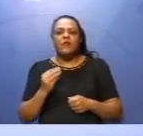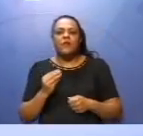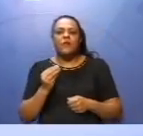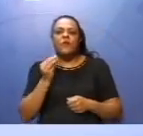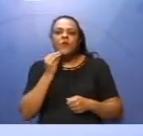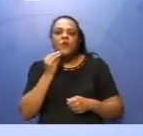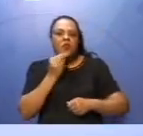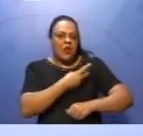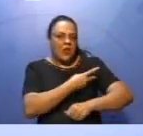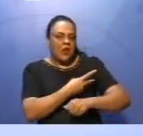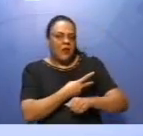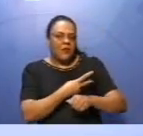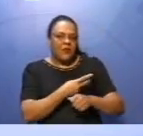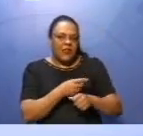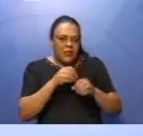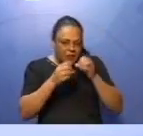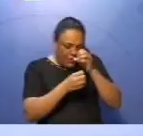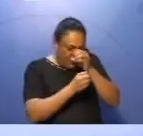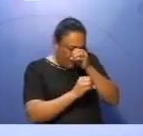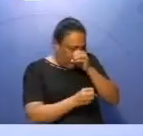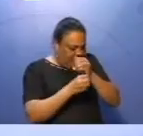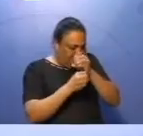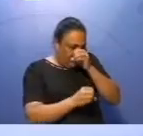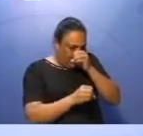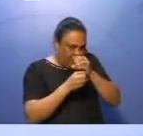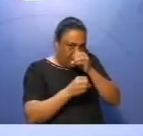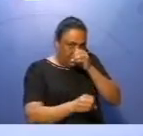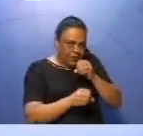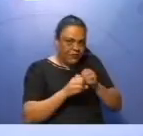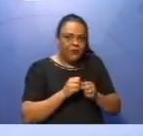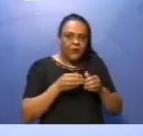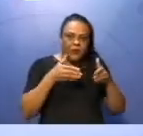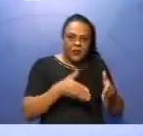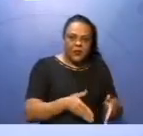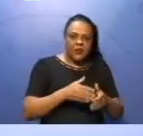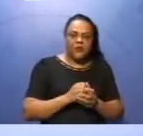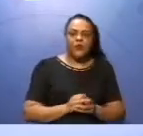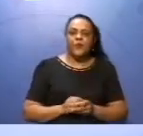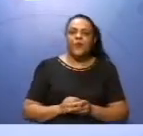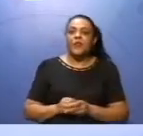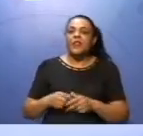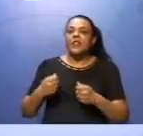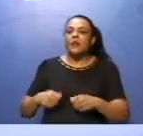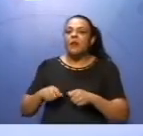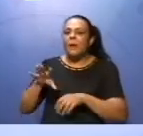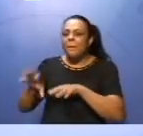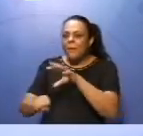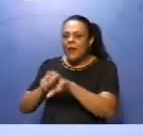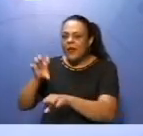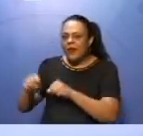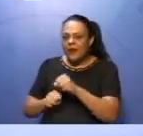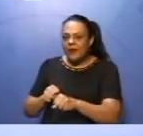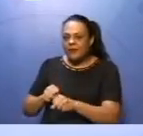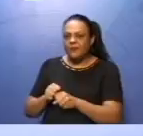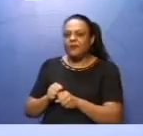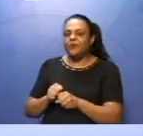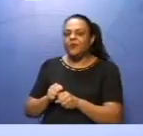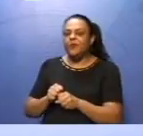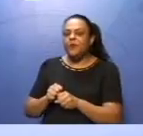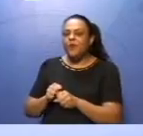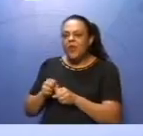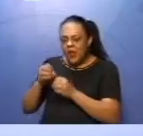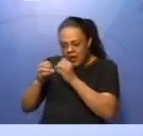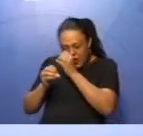né? Se for coletada a amostra antes dos 14 dias, tem que ser analisado o